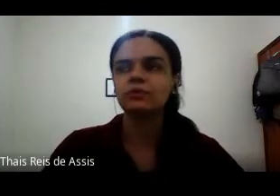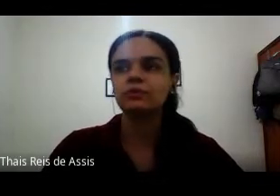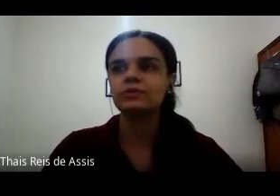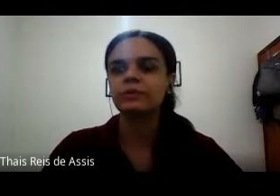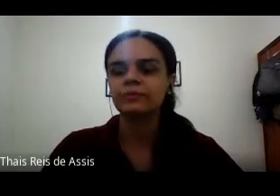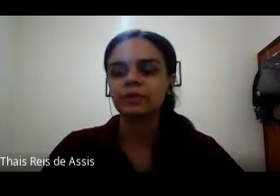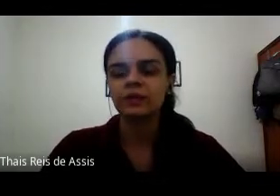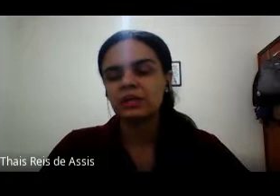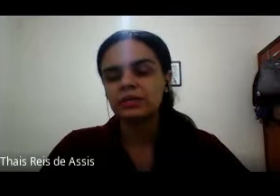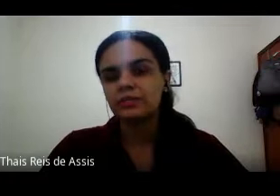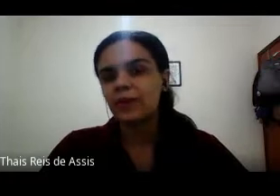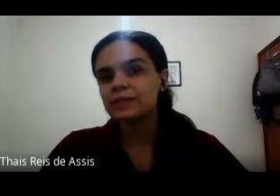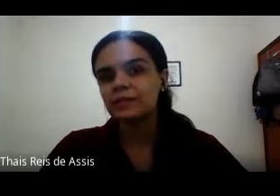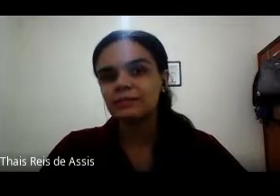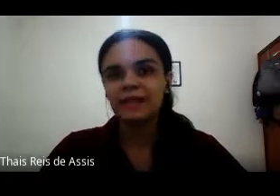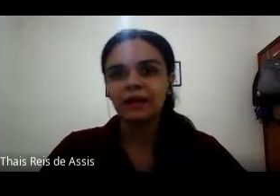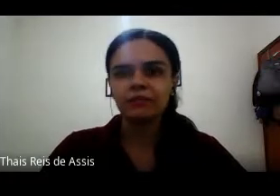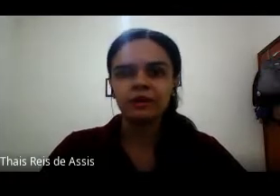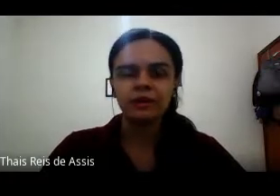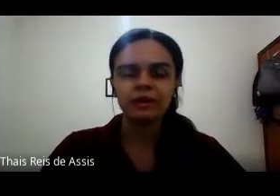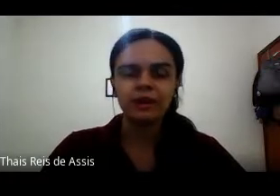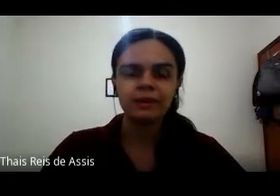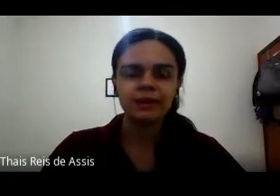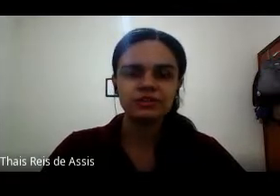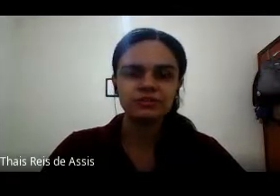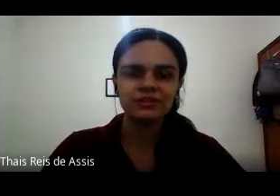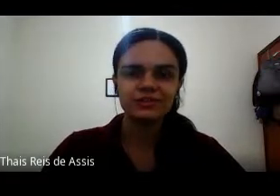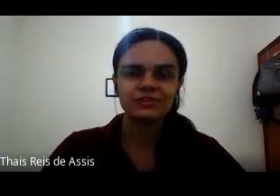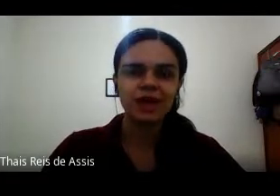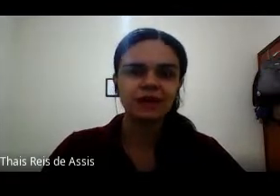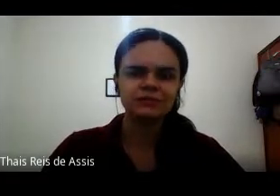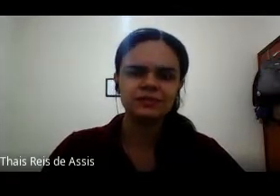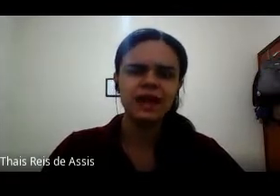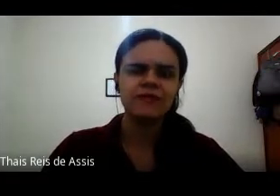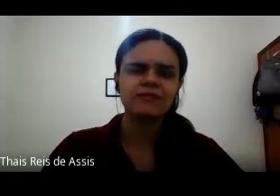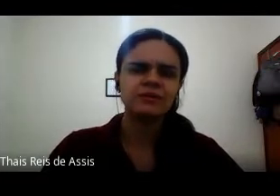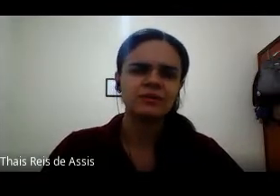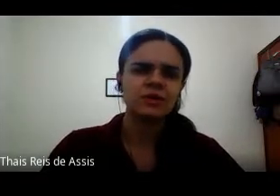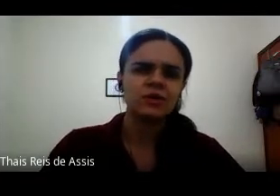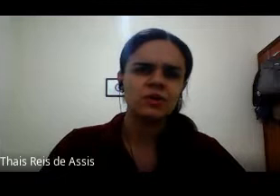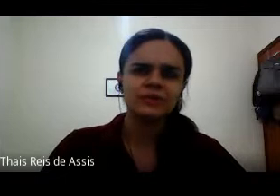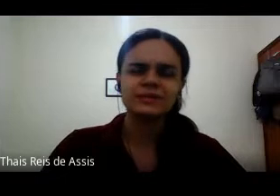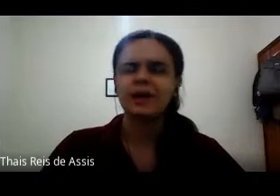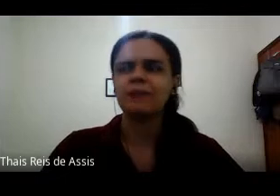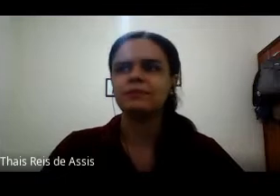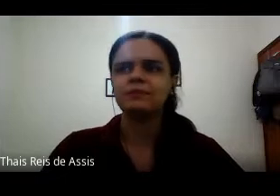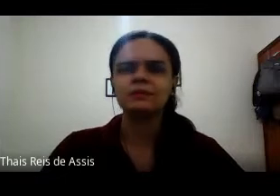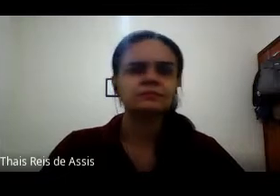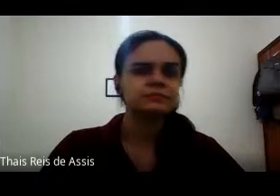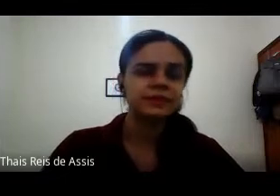foi muito longe, não. A gente quase que não usava aplicativo de celular, não usava